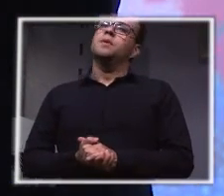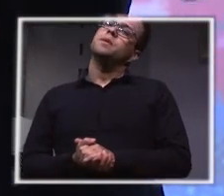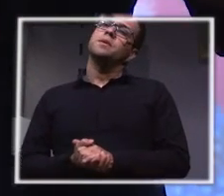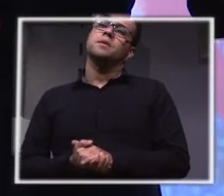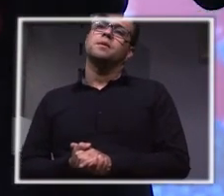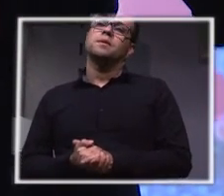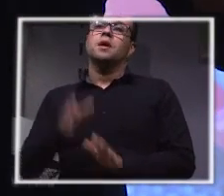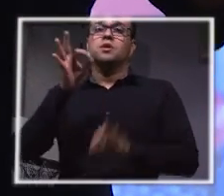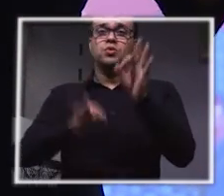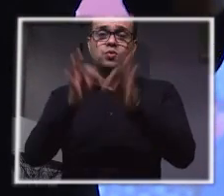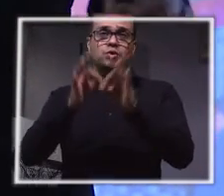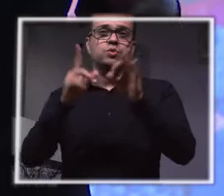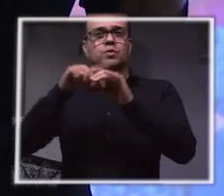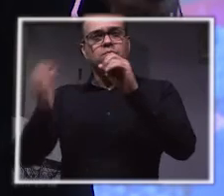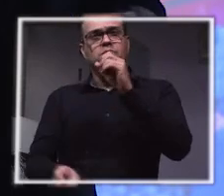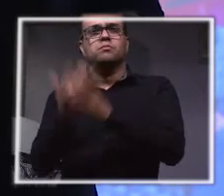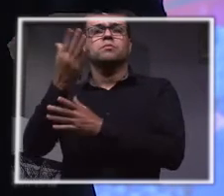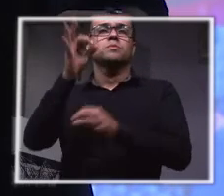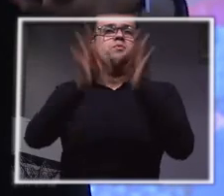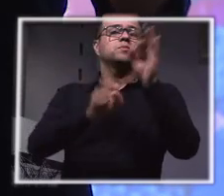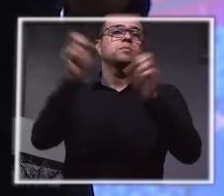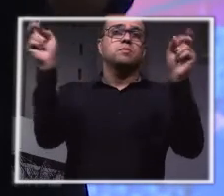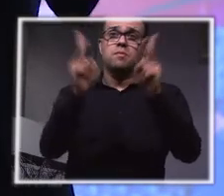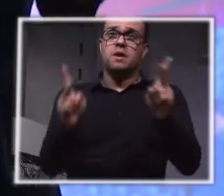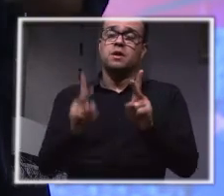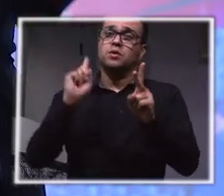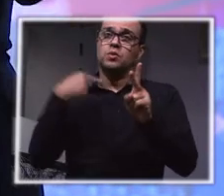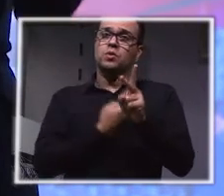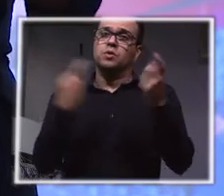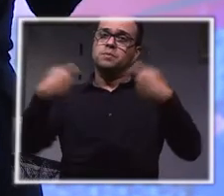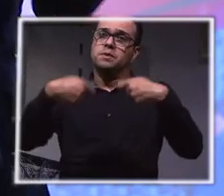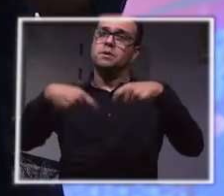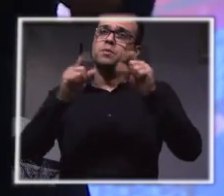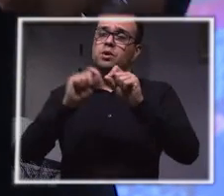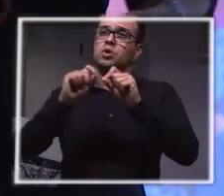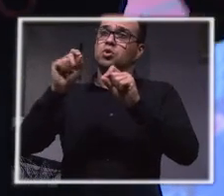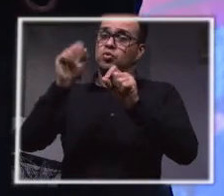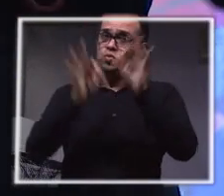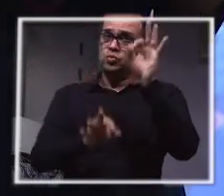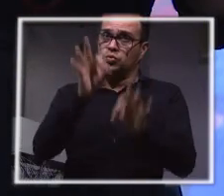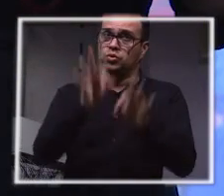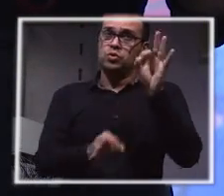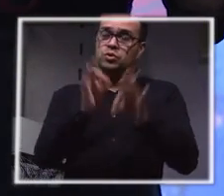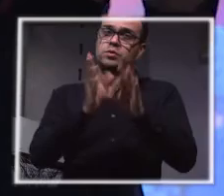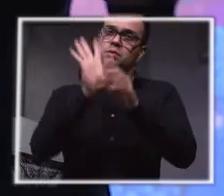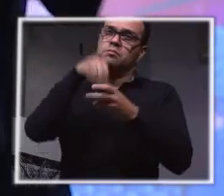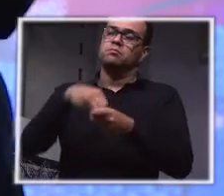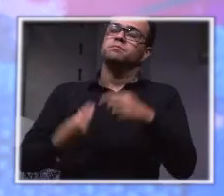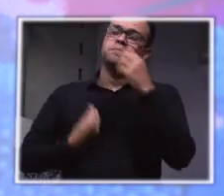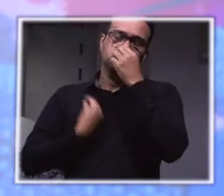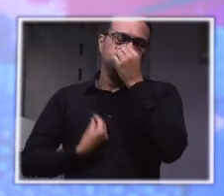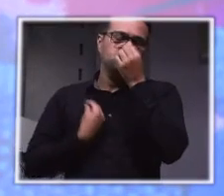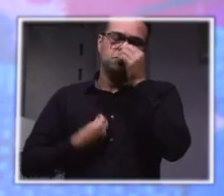gente construir uma nação de justiça e de paz, nós precisamos trazer a justiça para as nossas vidas,